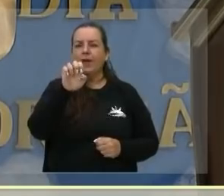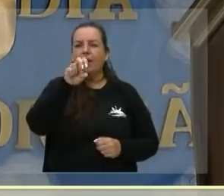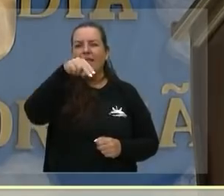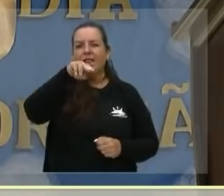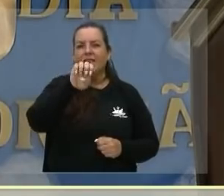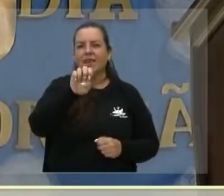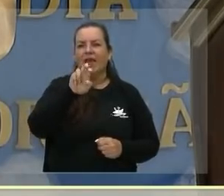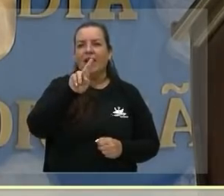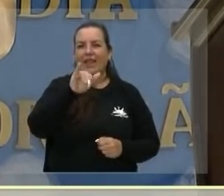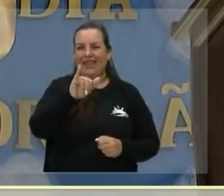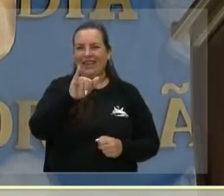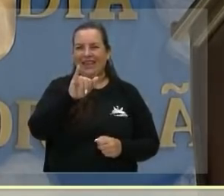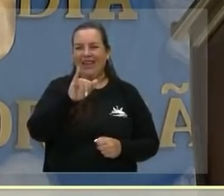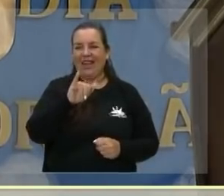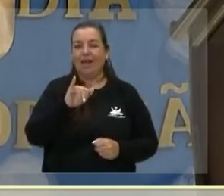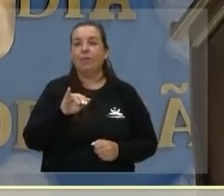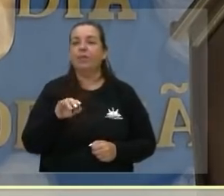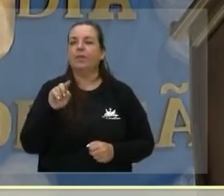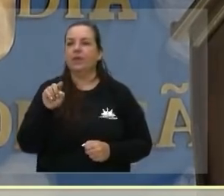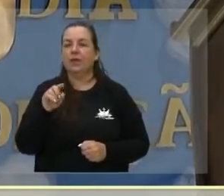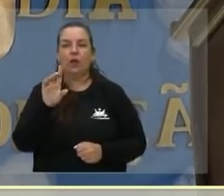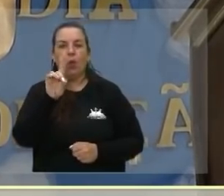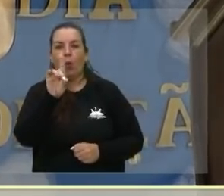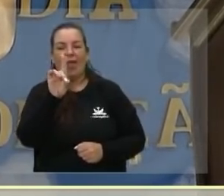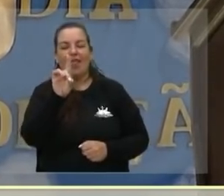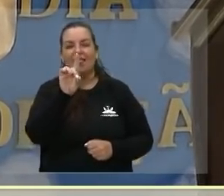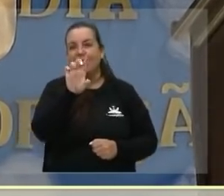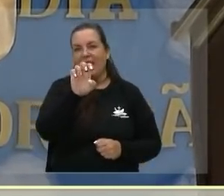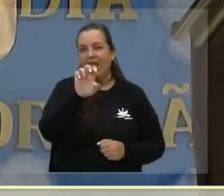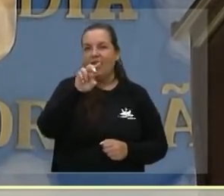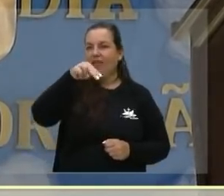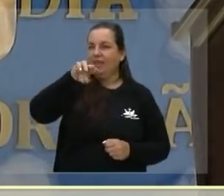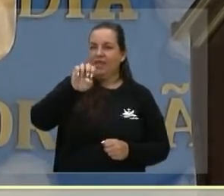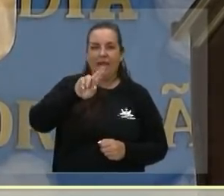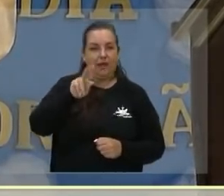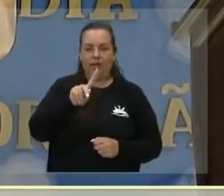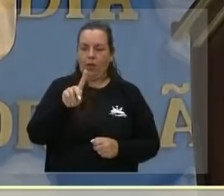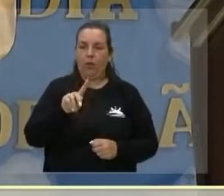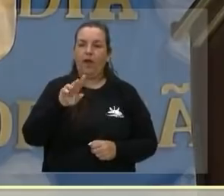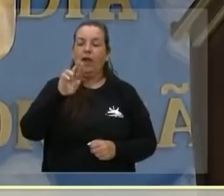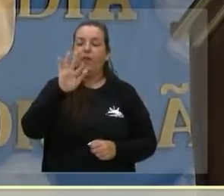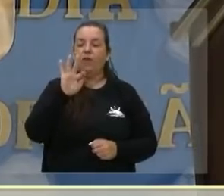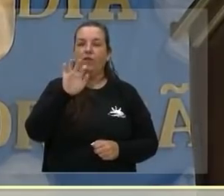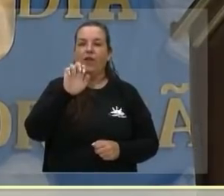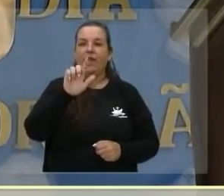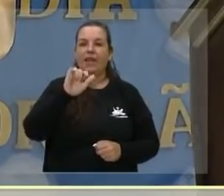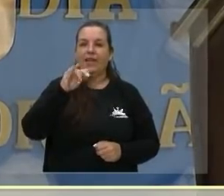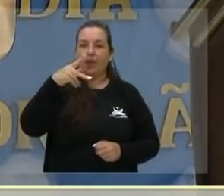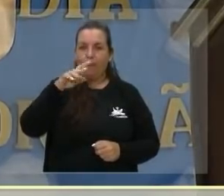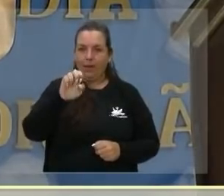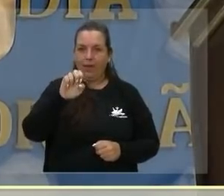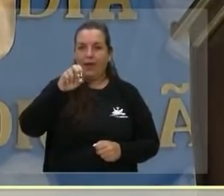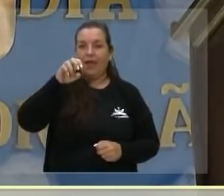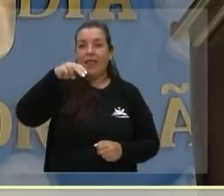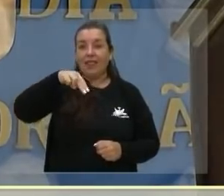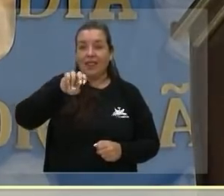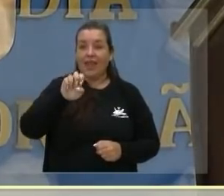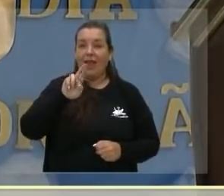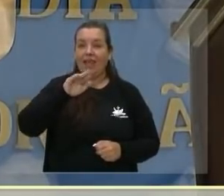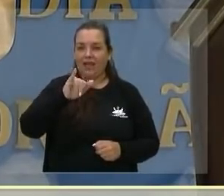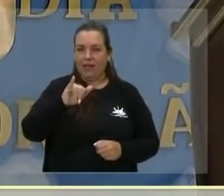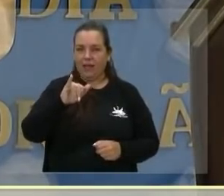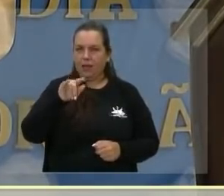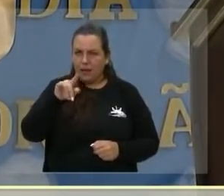eu cometa o equívoco do filipe de nery não eu não tenho o de e ele teve o pentecostes você sabia